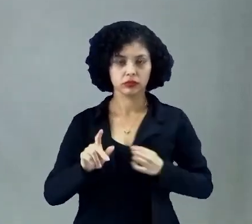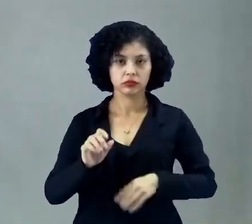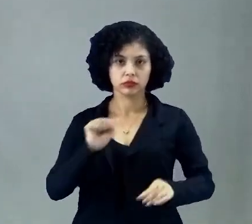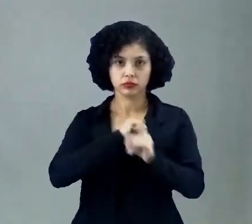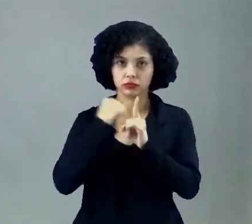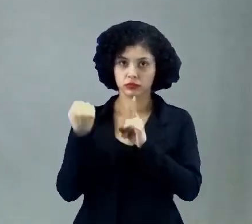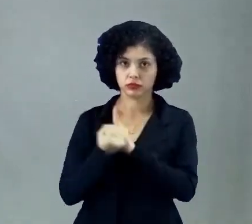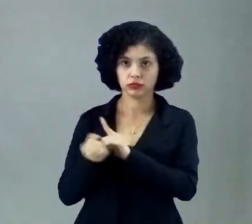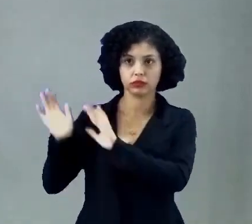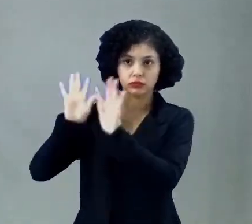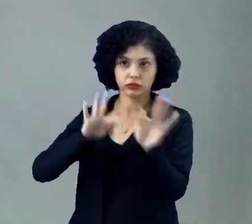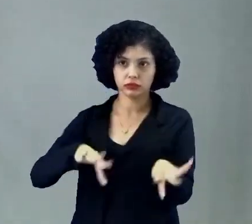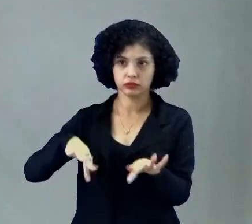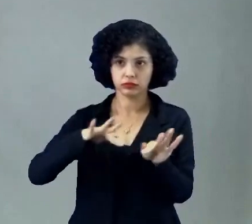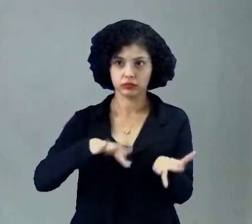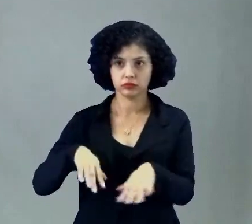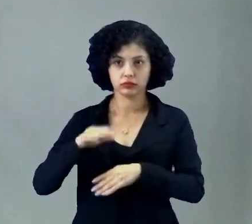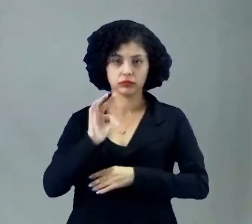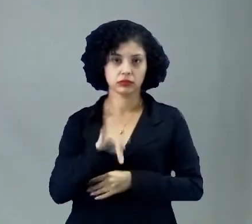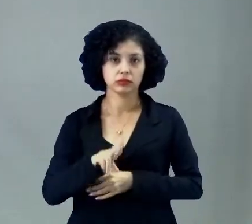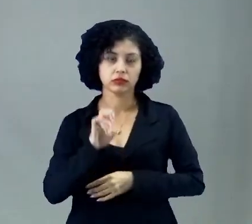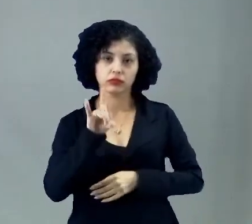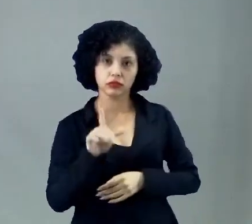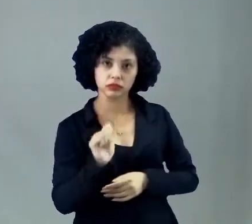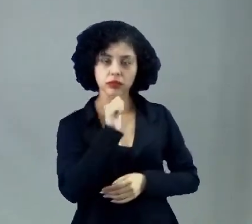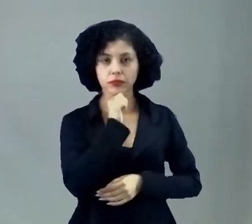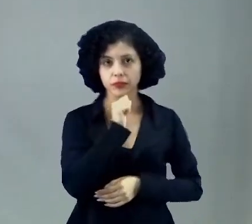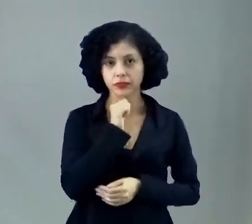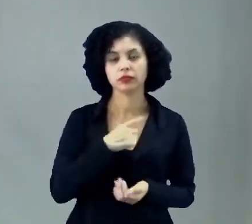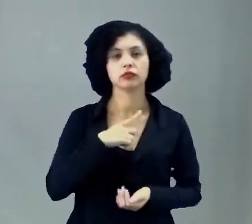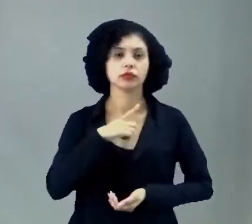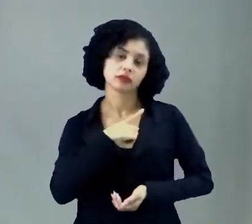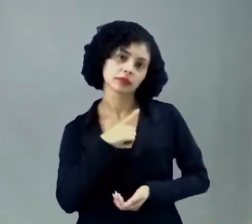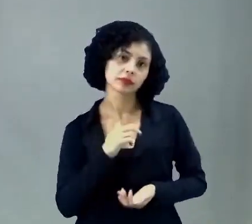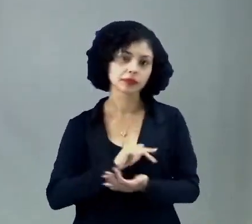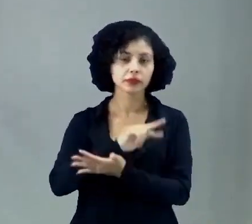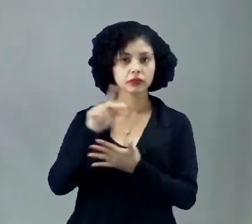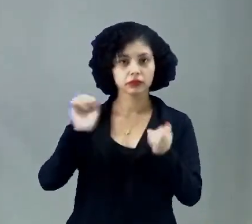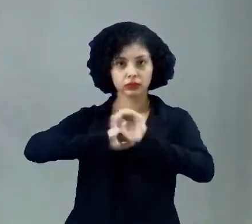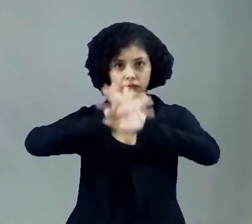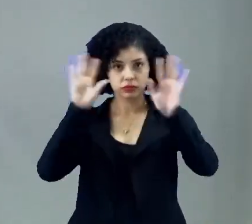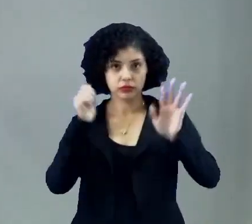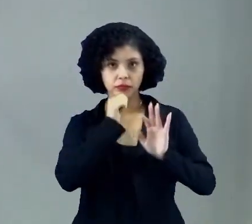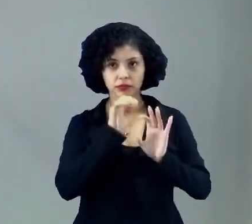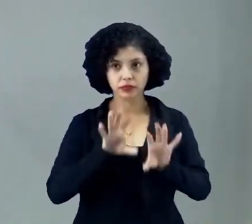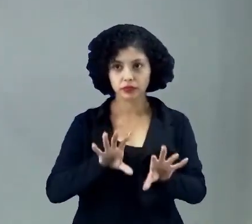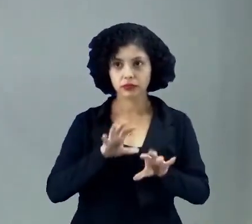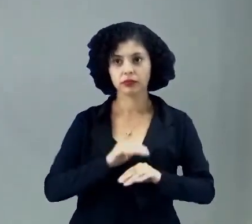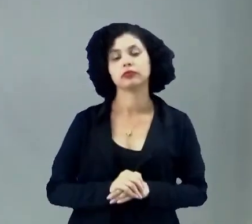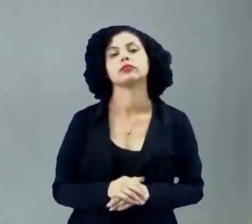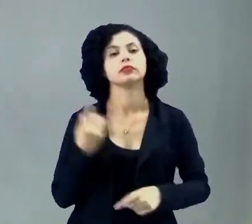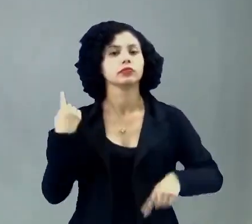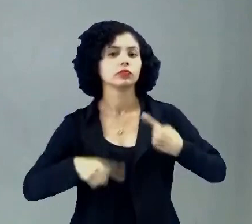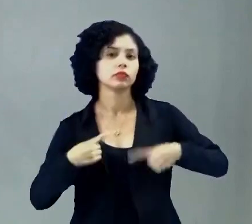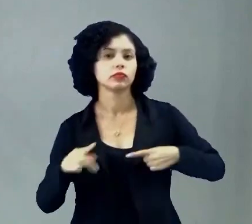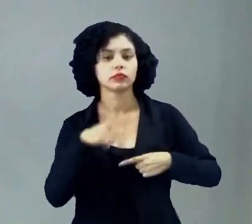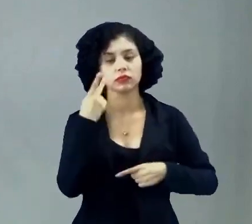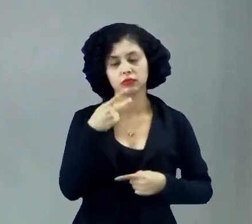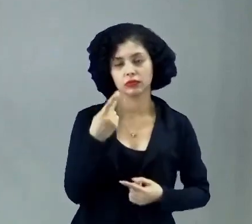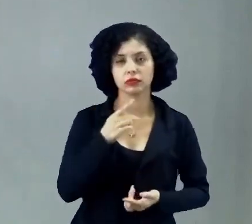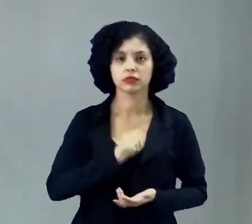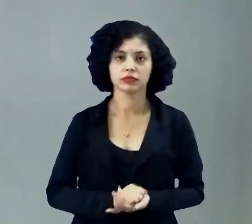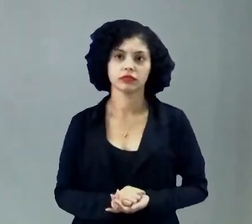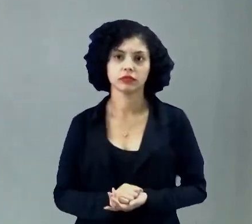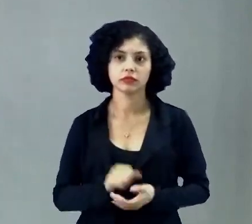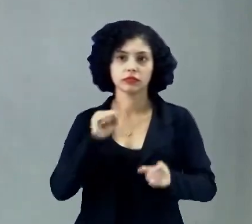sociedade feudal, né? Então, nós temos o entendimento e a clareza a respeito disso. Politicamente